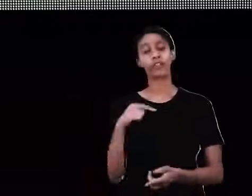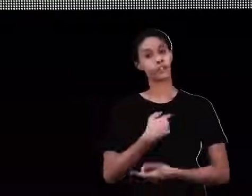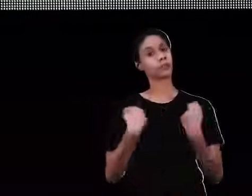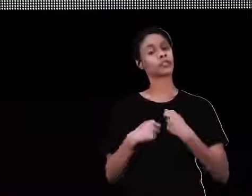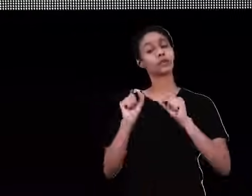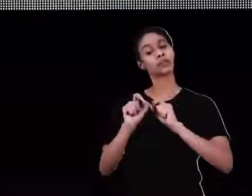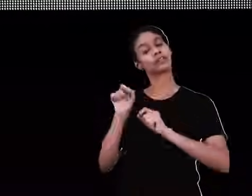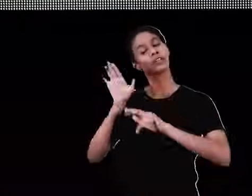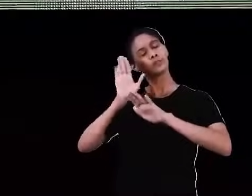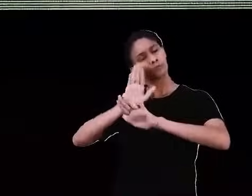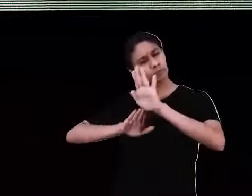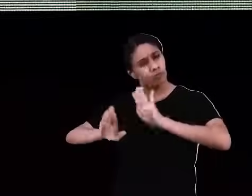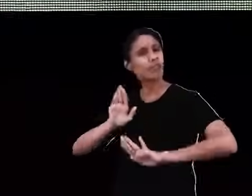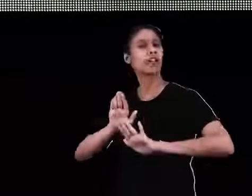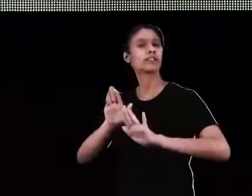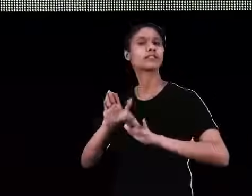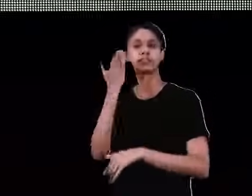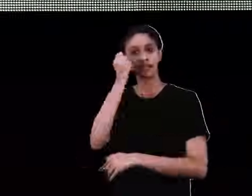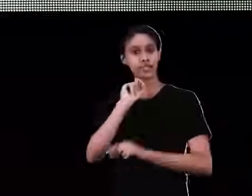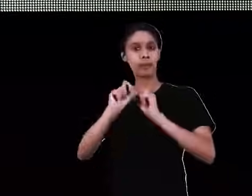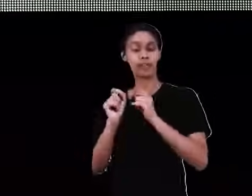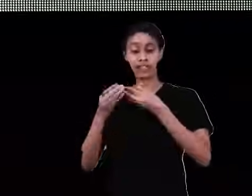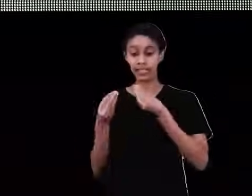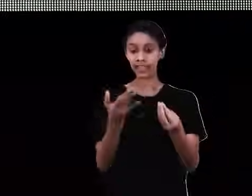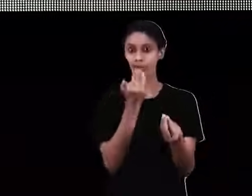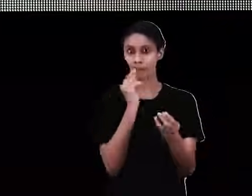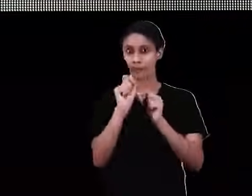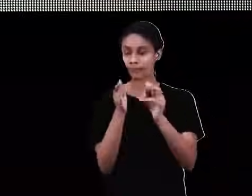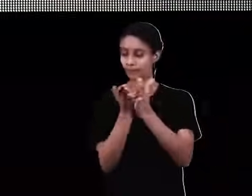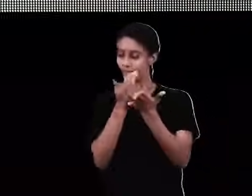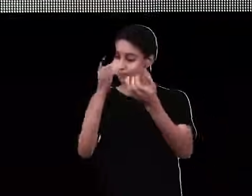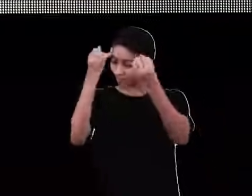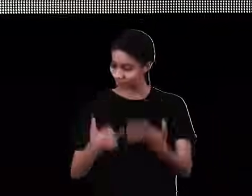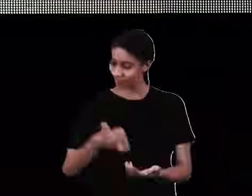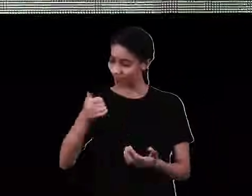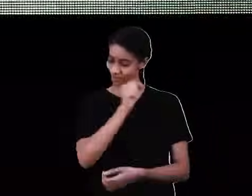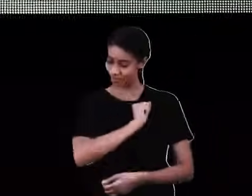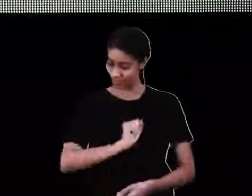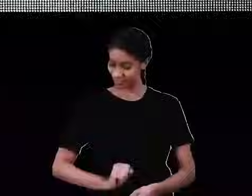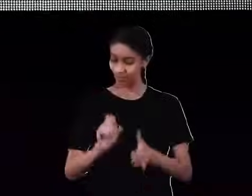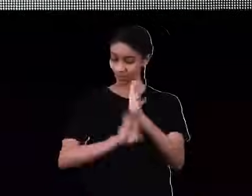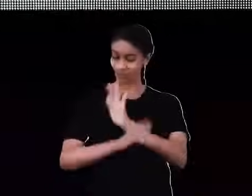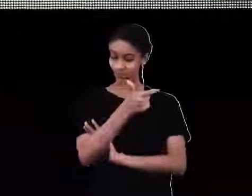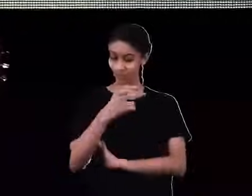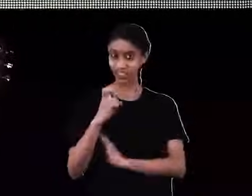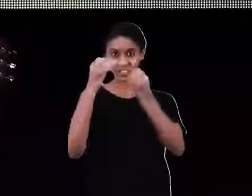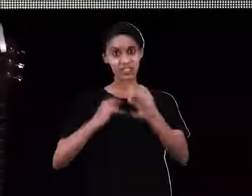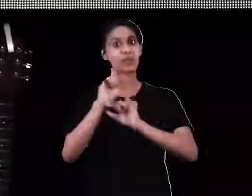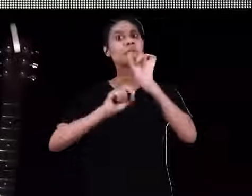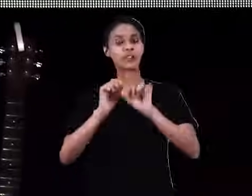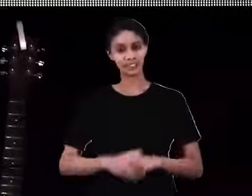prudência. A Abigail teve prudência, mandou a comida. Mas eu amo que a Bíblia diz em 1 Samuel capítulo 25, verso 23 e 25, diz